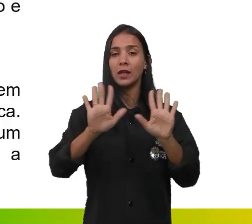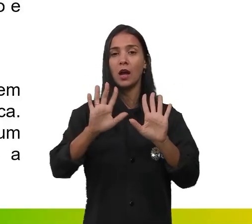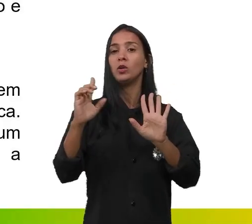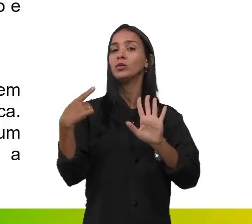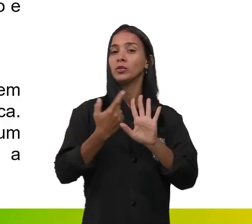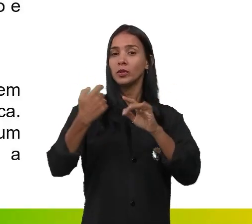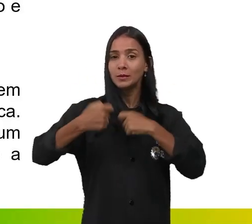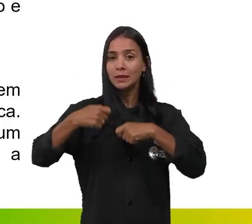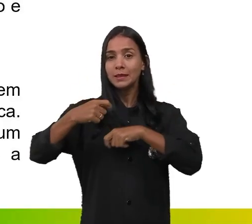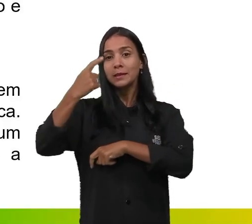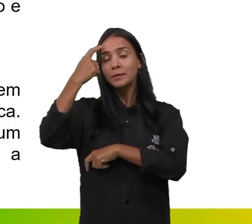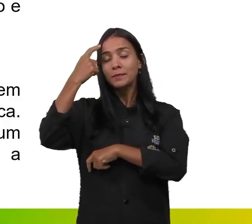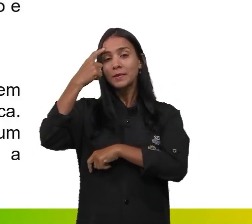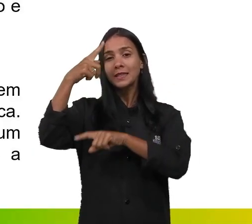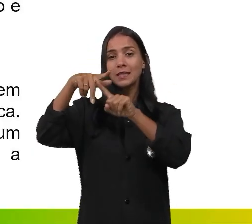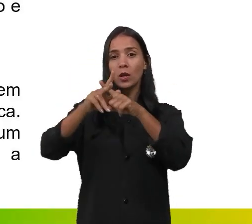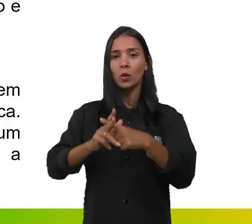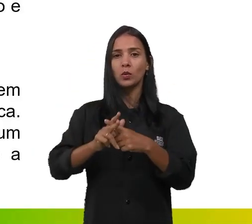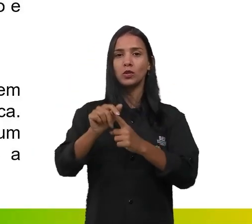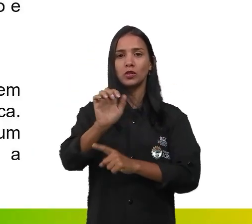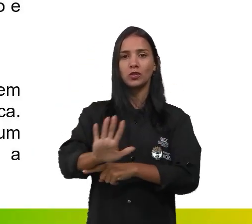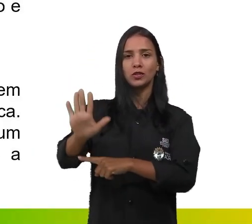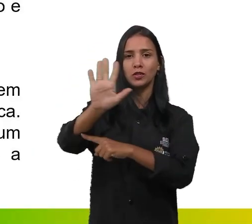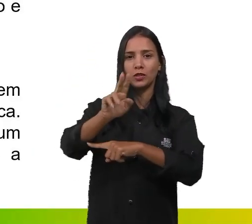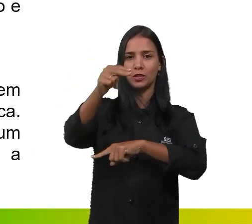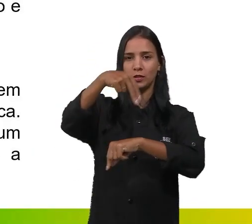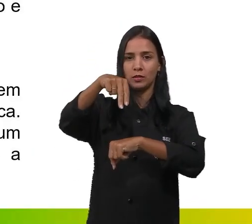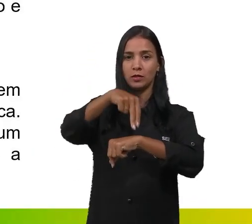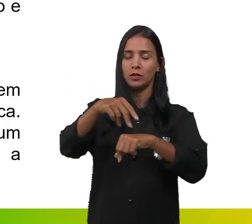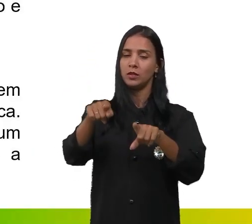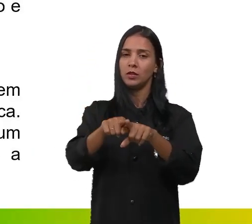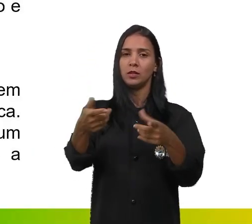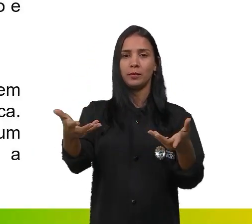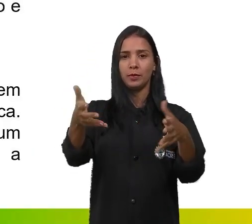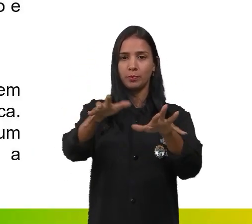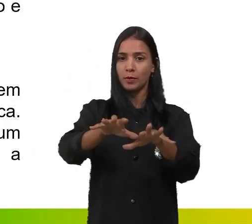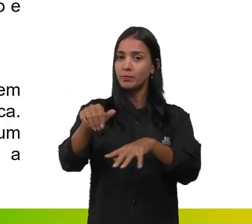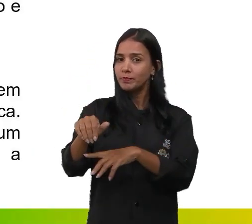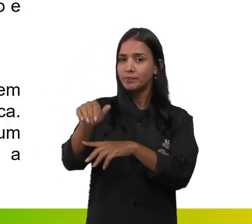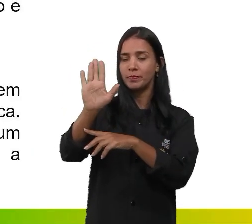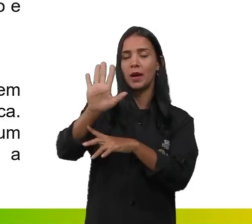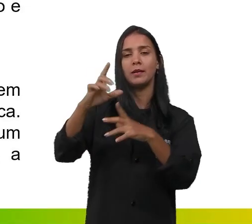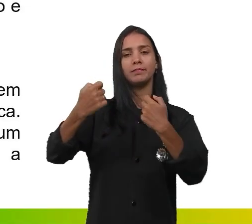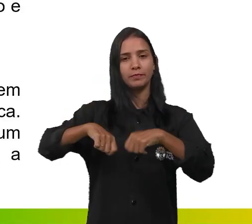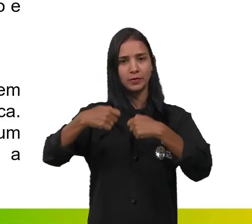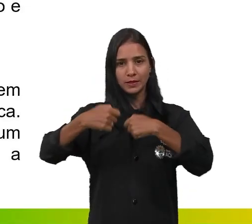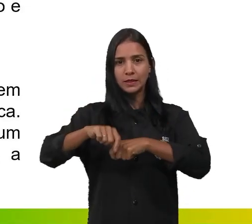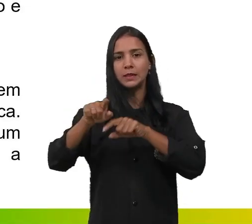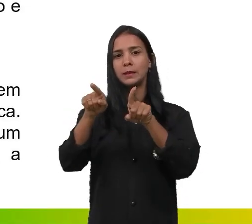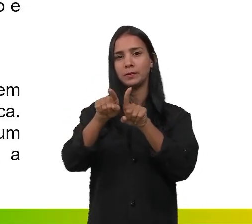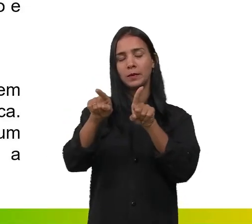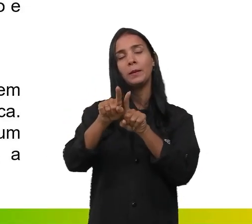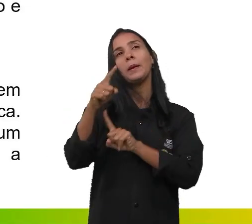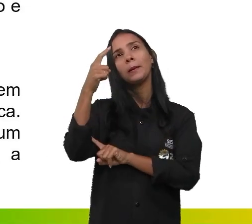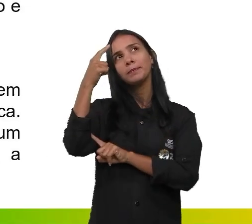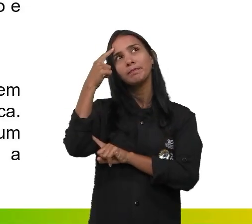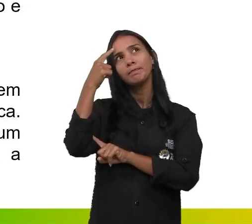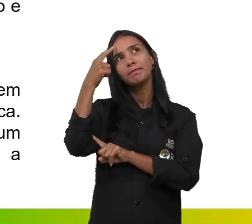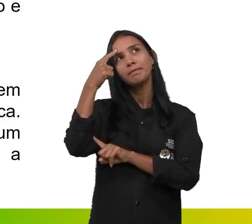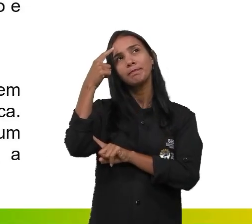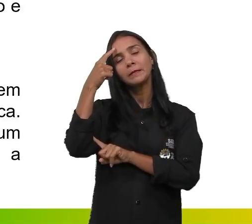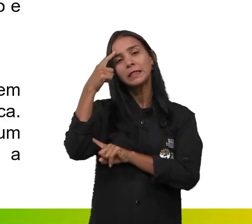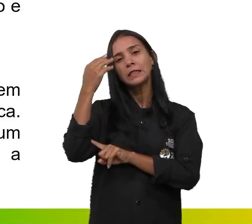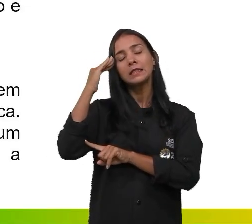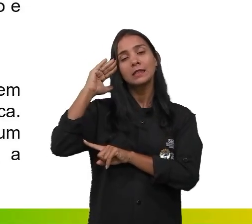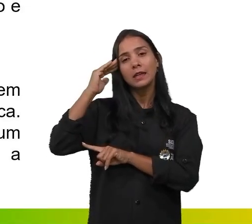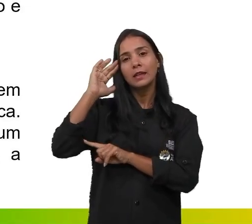de cidadania de forma mais inclusiva. Então, nesse aspecto, a gente precisa entender que